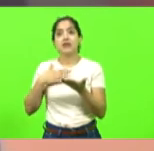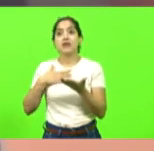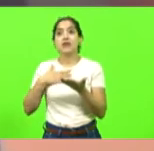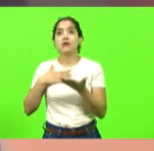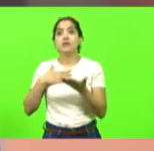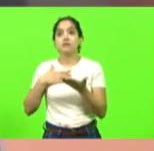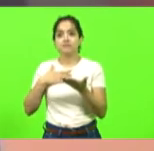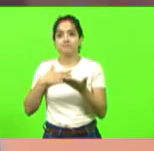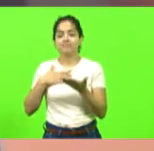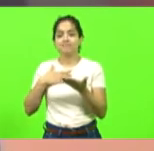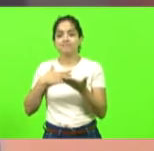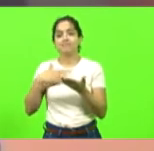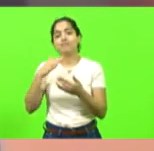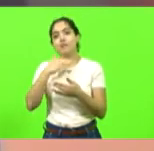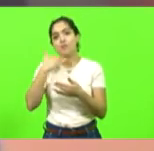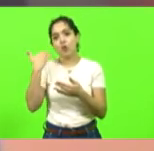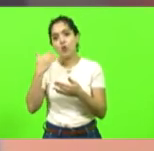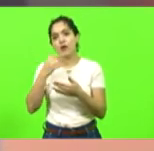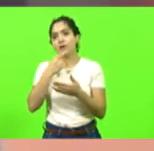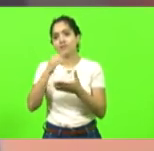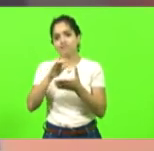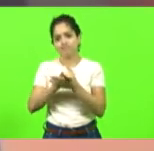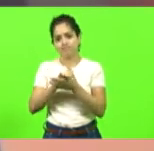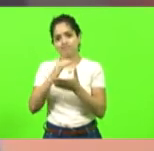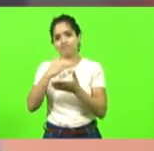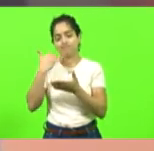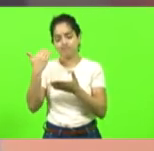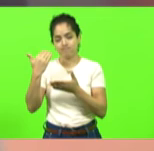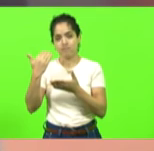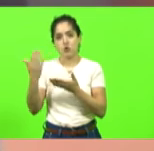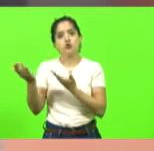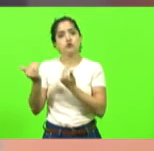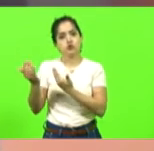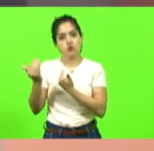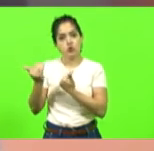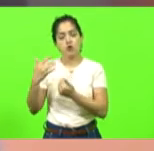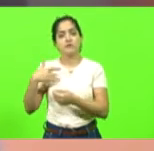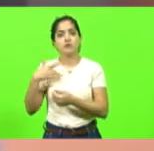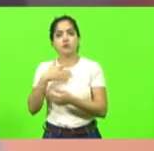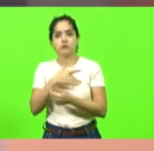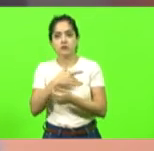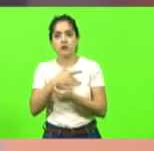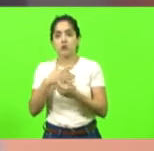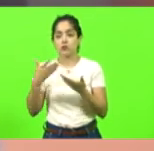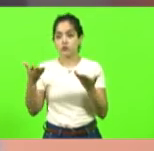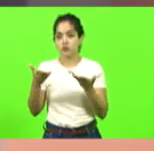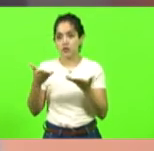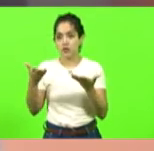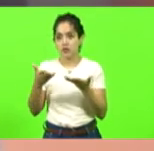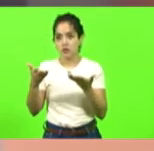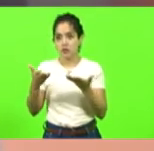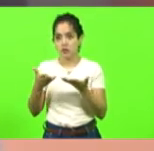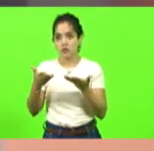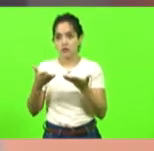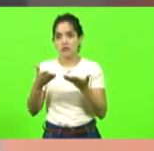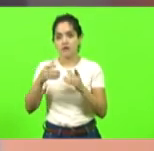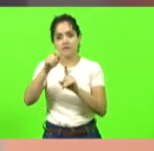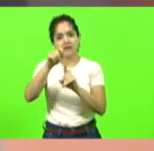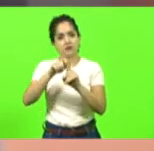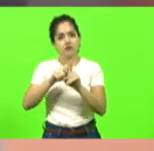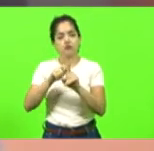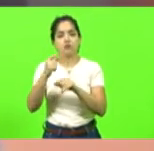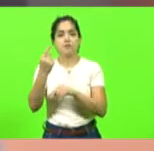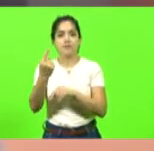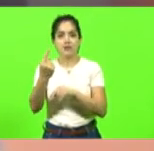meu companheiro, uma pessoa jovem, cheia de saúde. Agora, não faz um mês que eu perdi ele